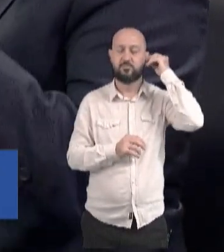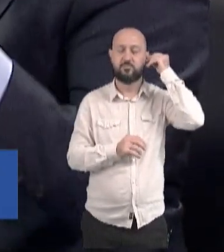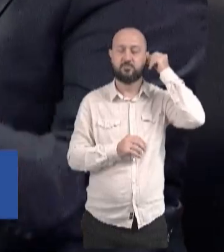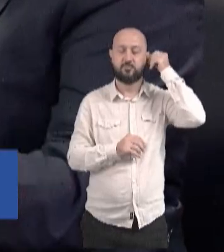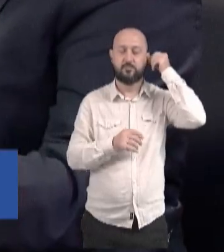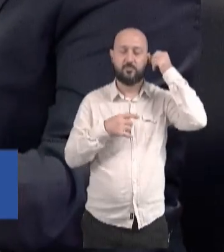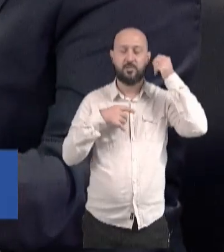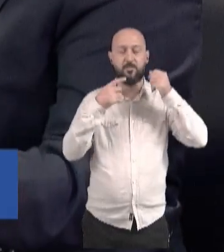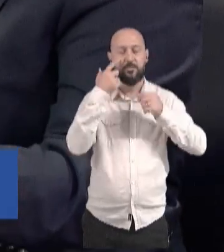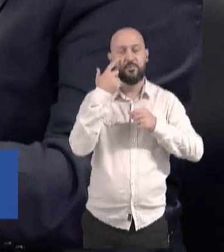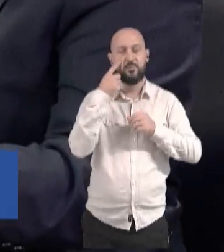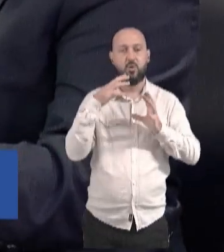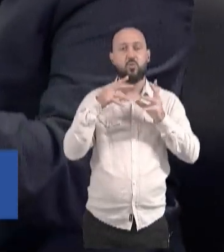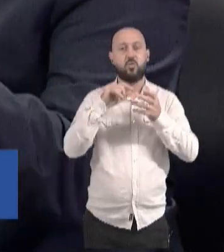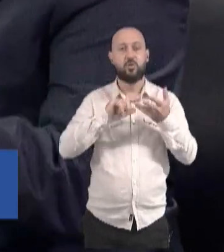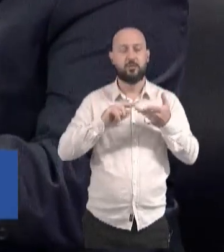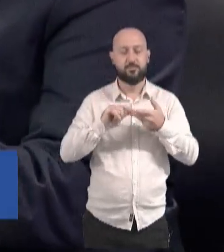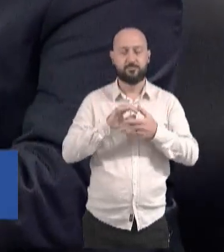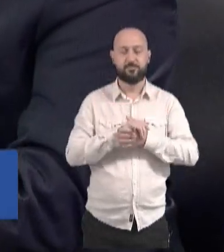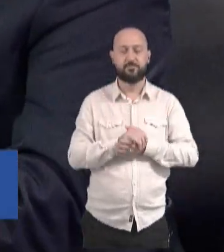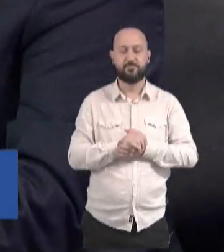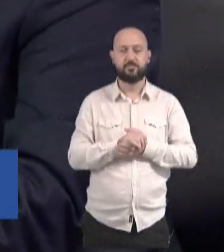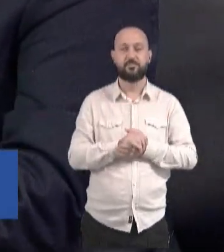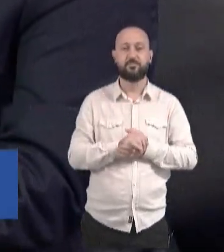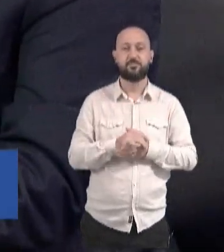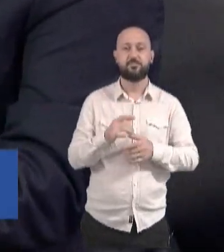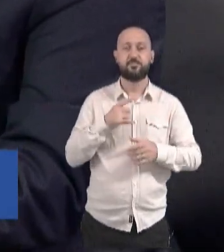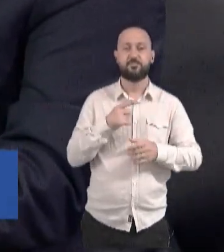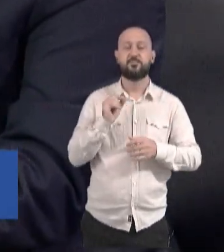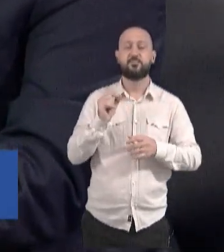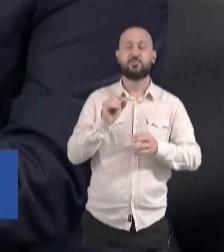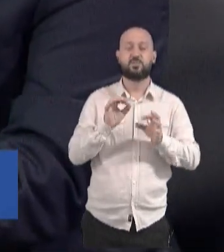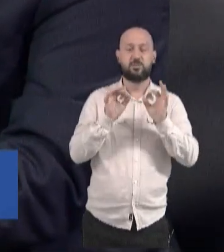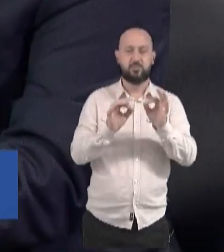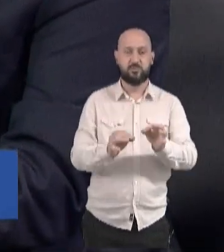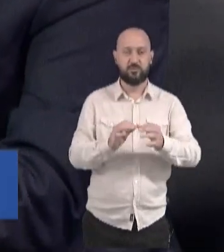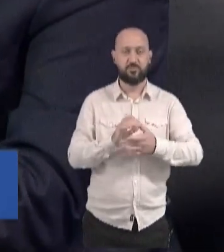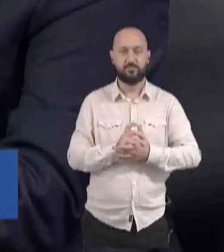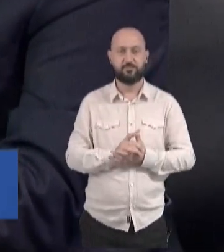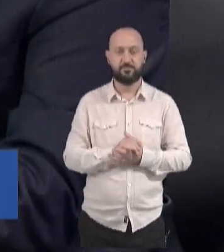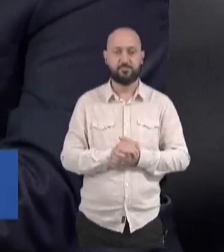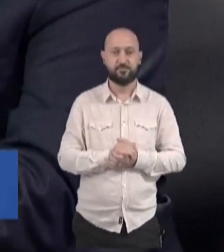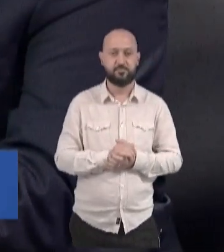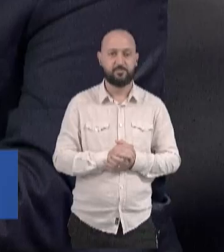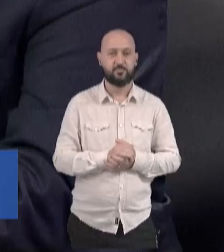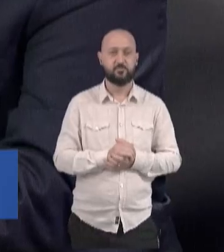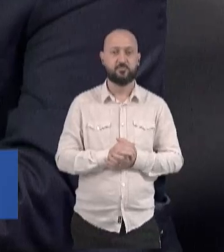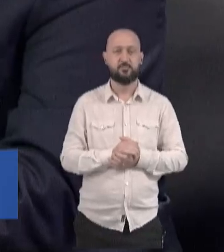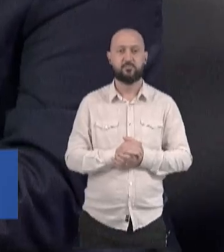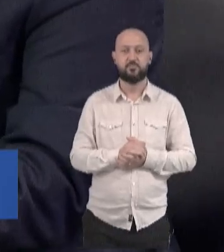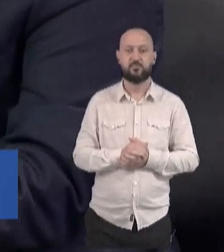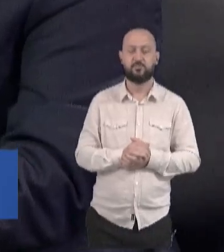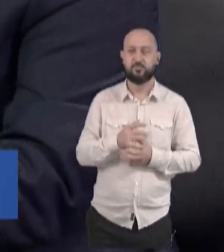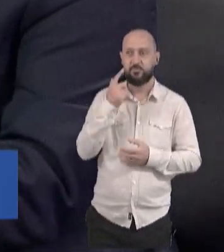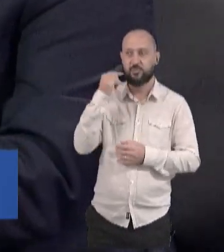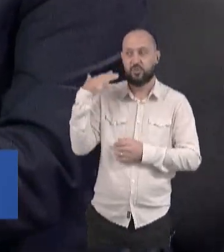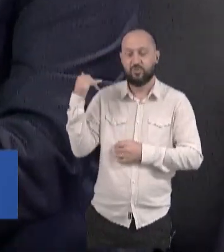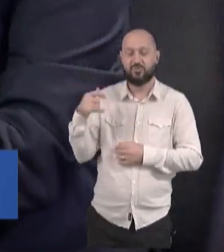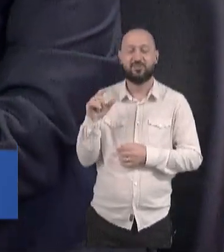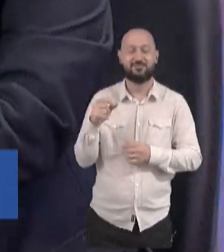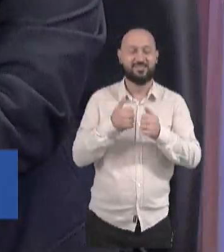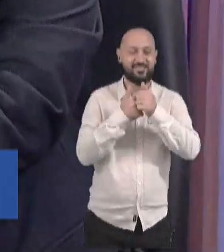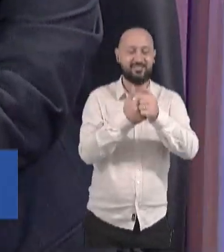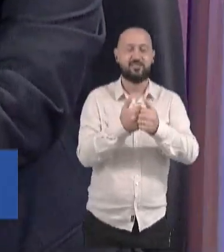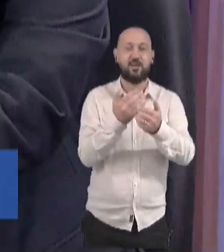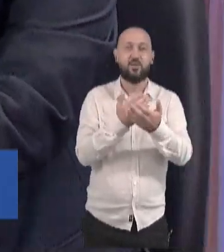uma visão do todo e com maior assertividade. Deputado, a assessoria do senhor já está chamando o joia. Aqui, o evento